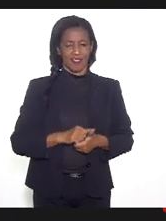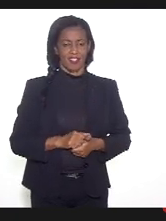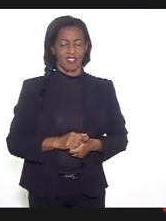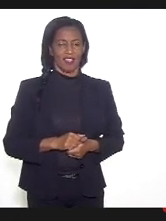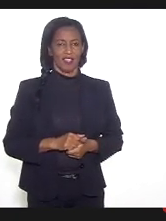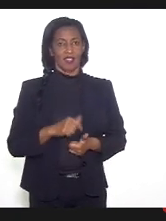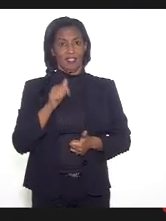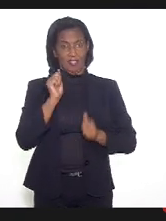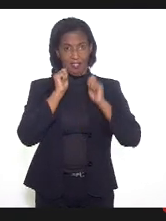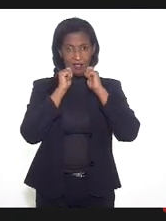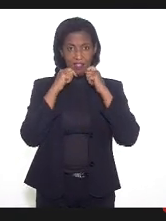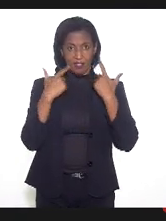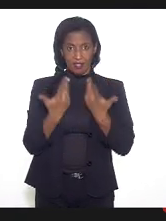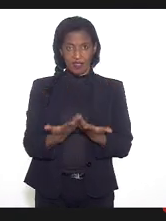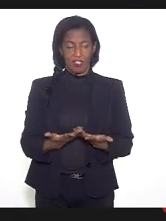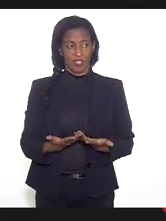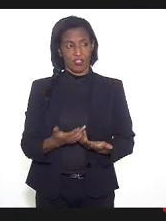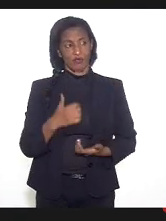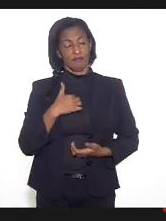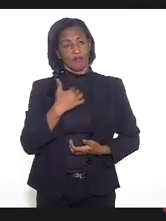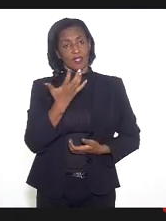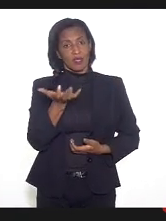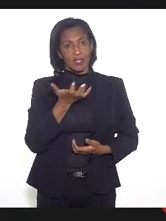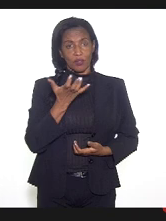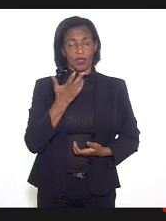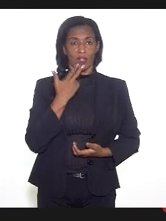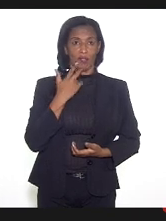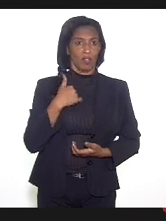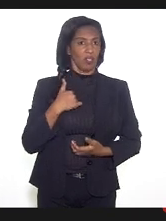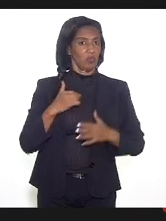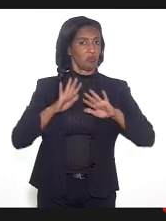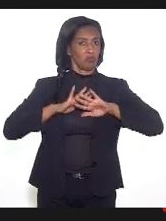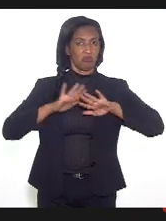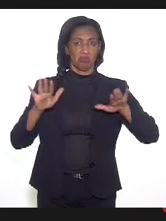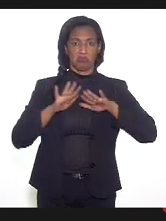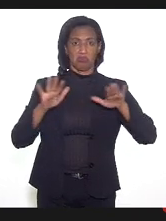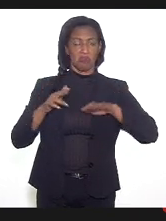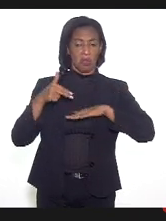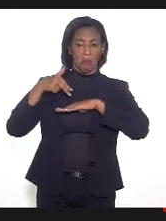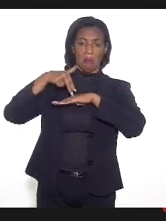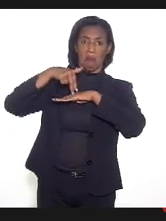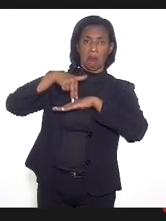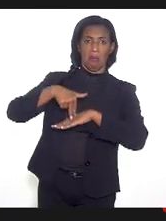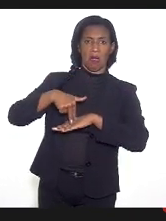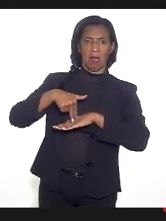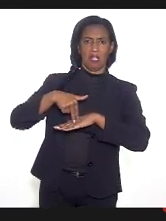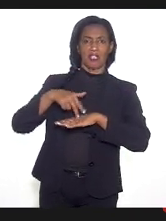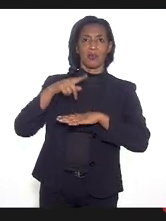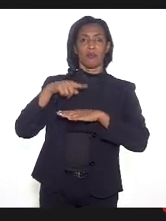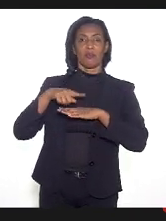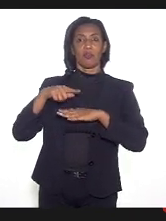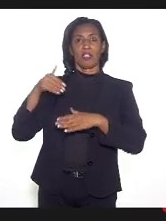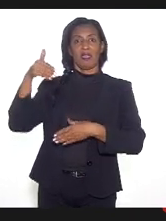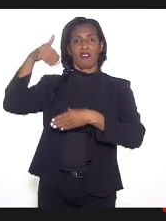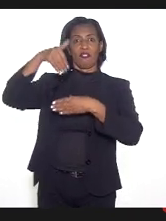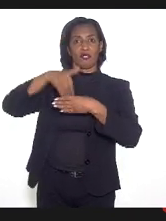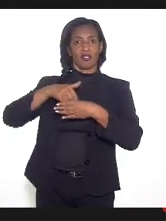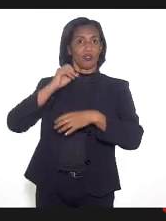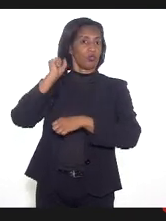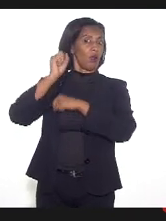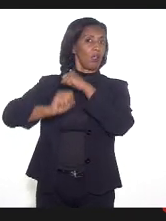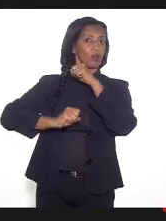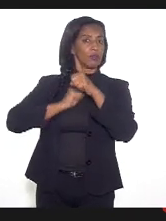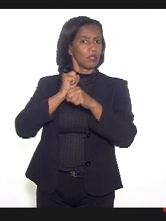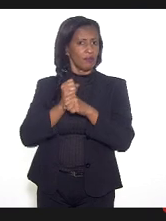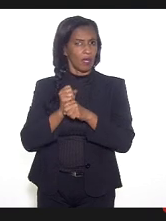da Alerj. E eu quero dizer que aqui eu não estou fazendo de palanque eleitoral, porque a eleição é só ano que vem. Apenas eu